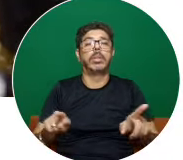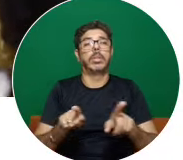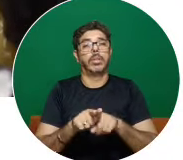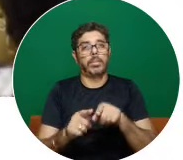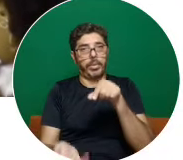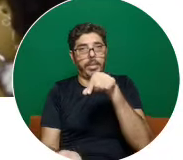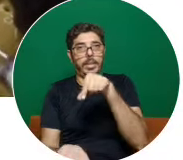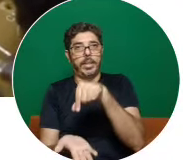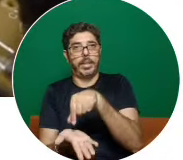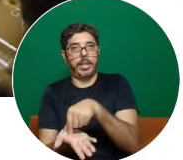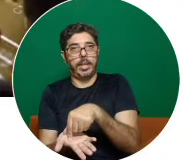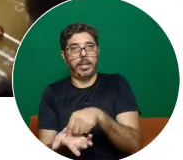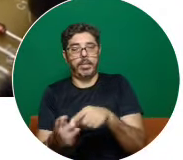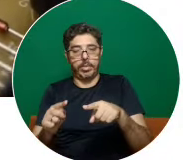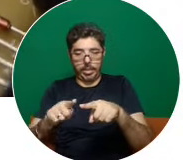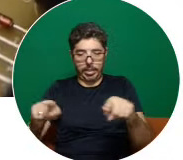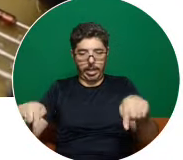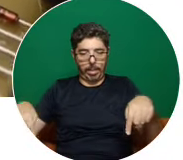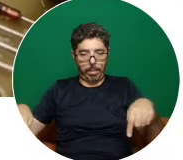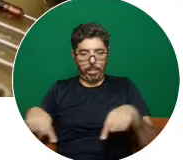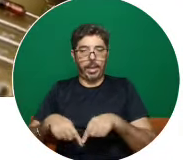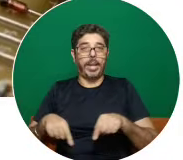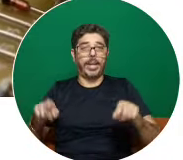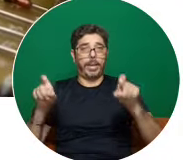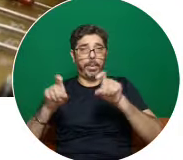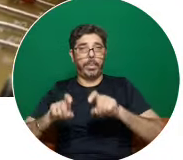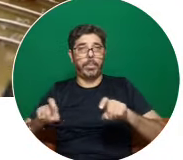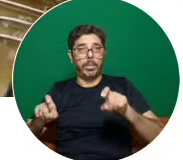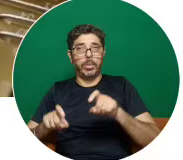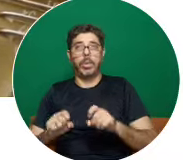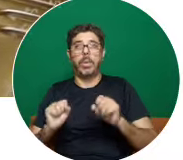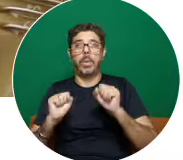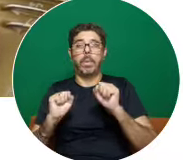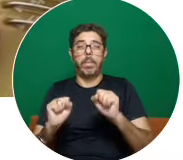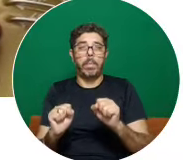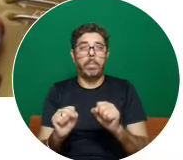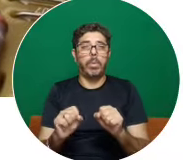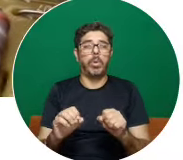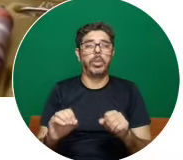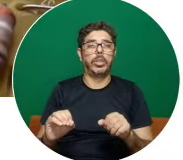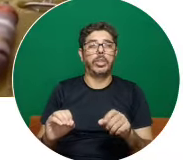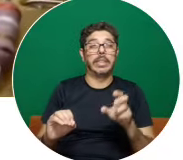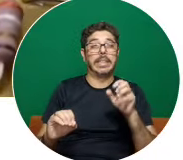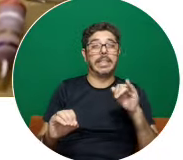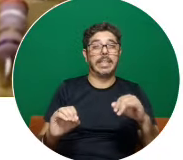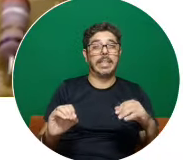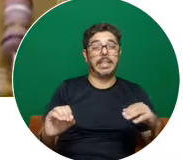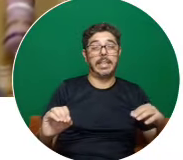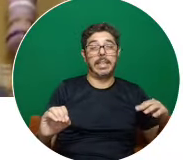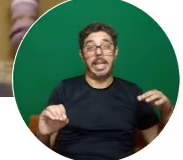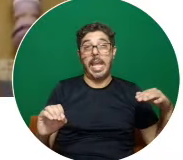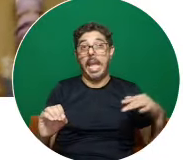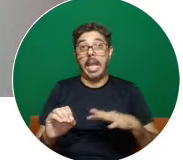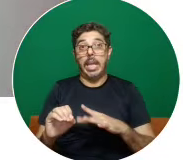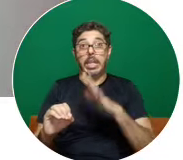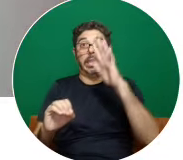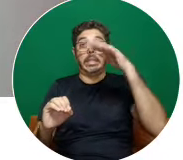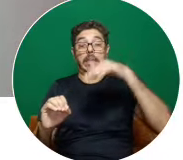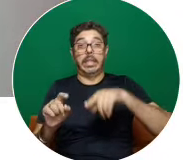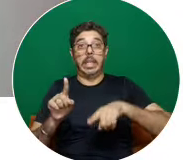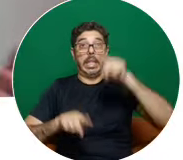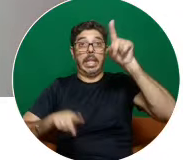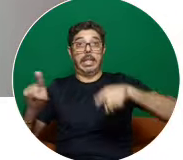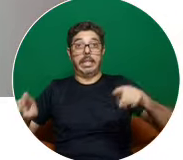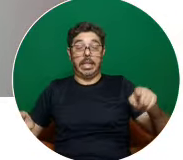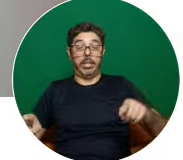circuito eletrônico pode também suavizar as variações indesejáveis da tensão devido aos picos de energia. Mas